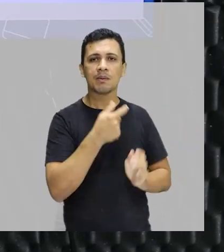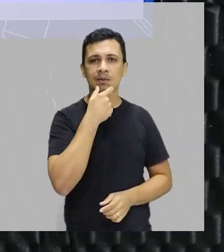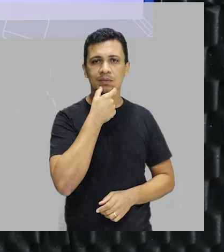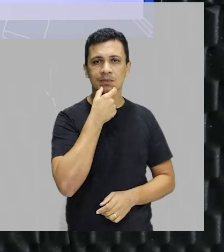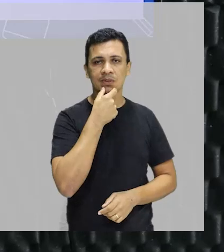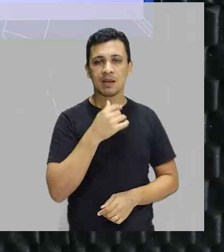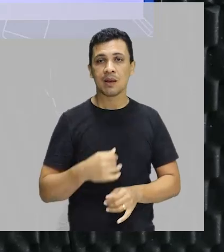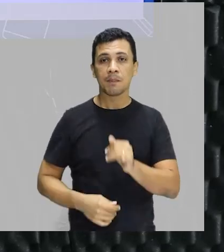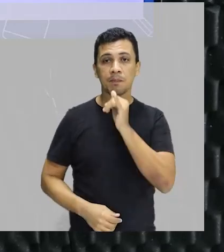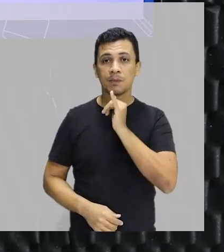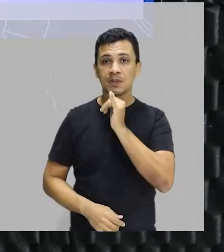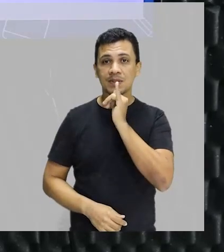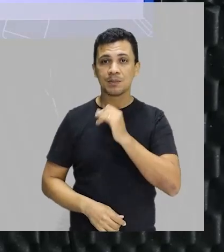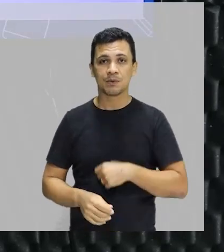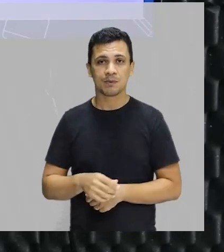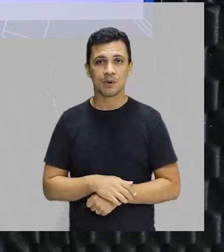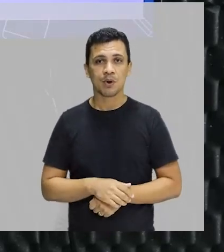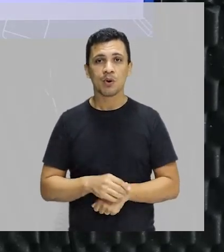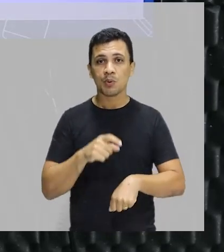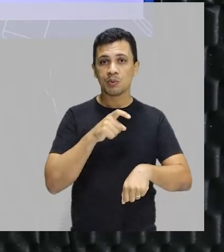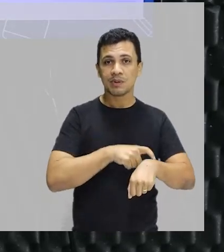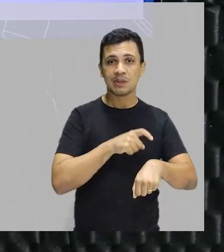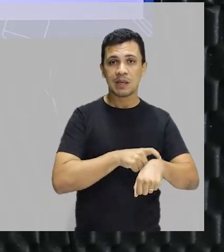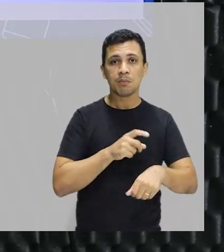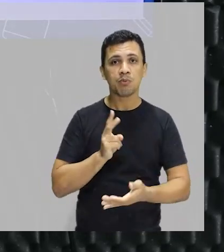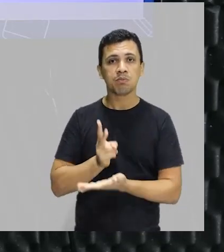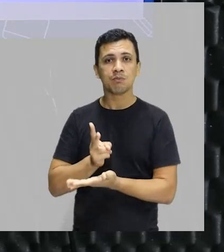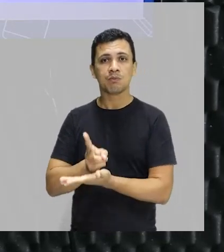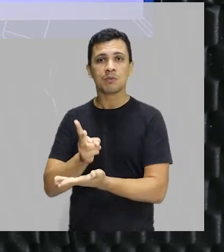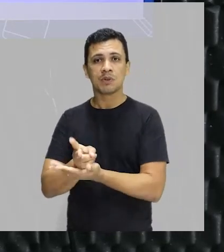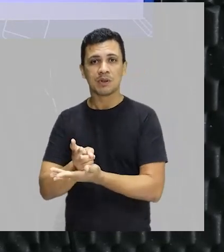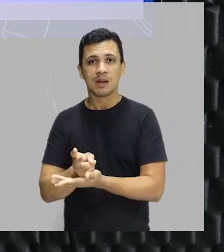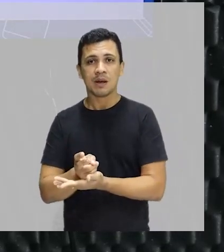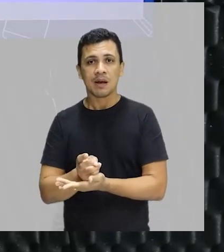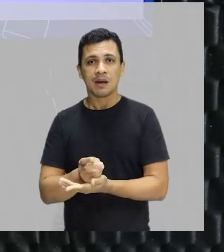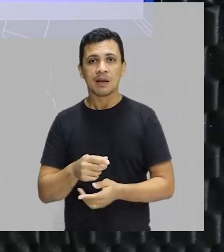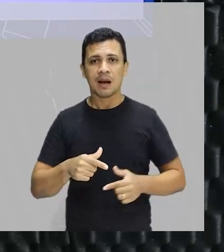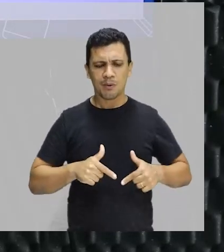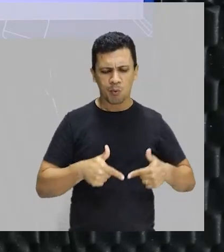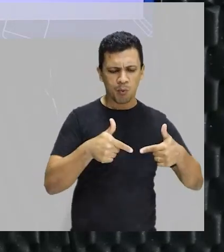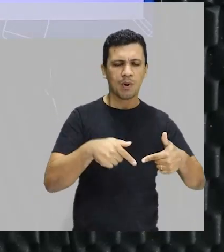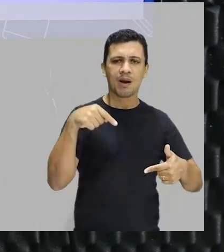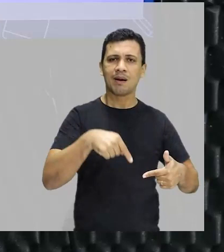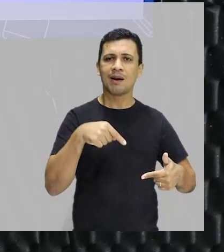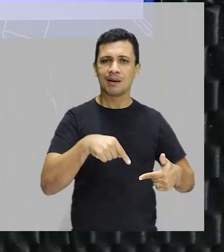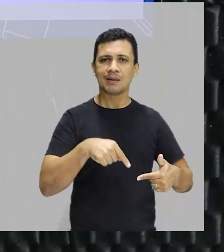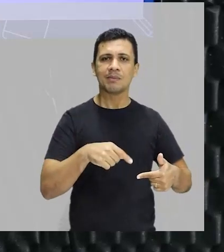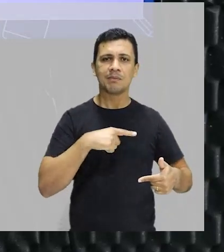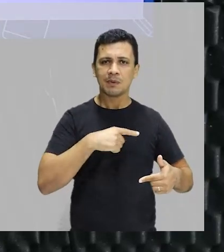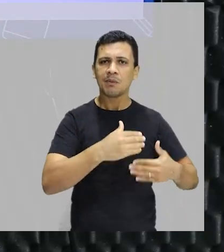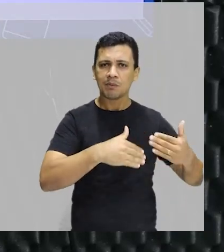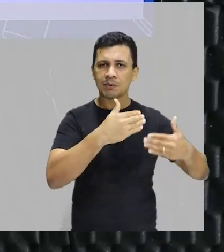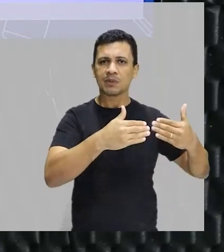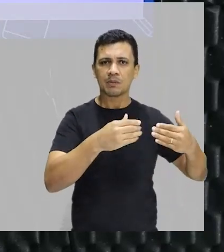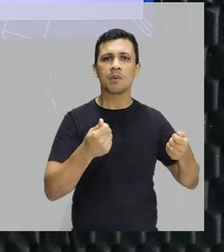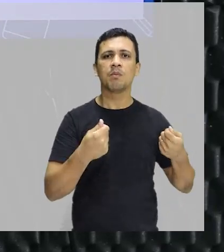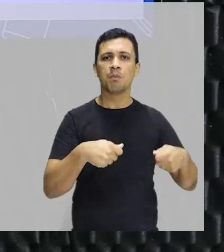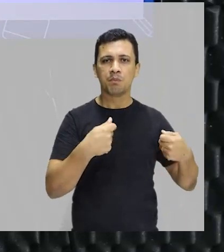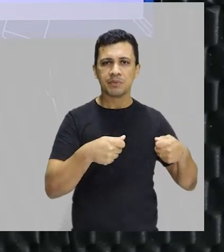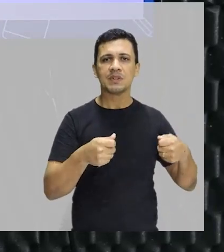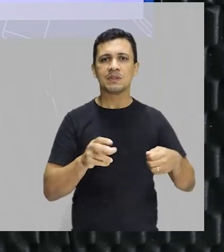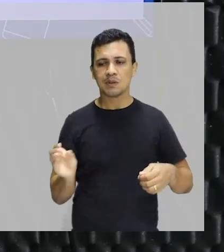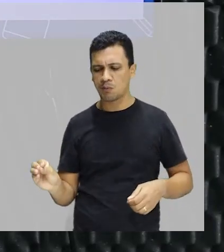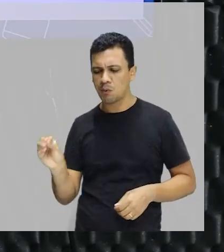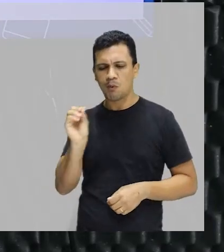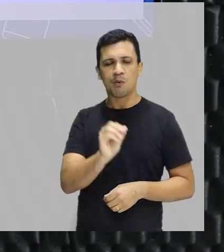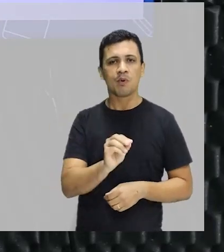tempos contínuos. Se você quer indicar que uma ação no momento atual está em progresso, tem que ter o verbo to be. Eu